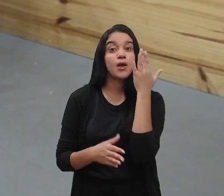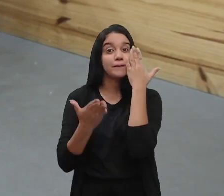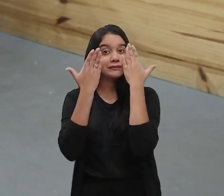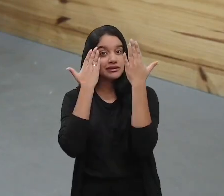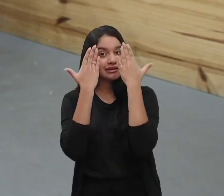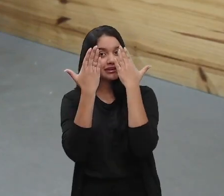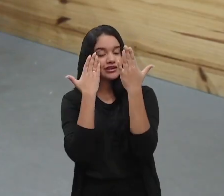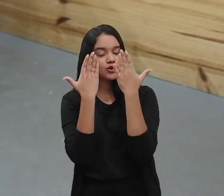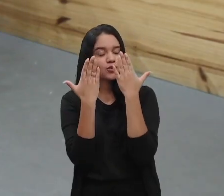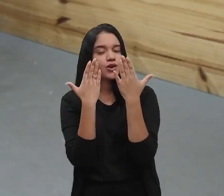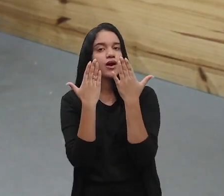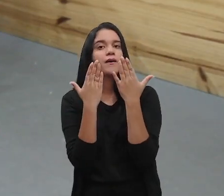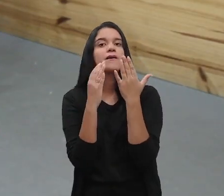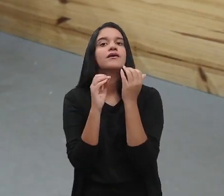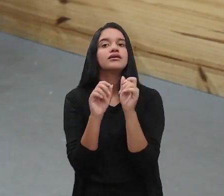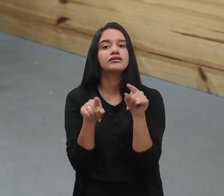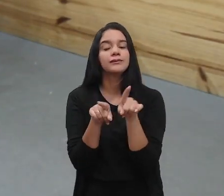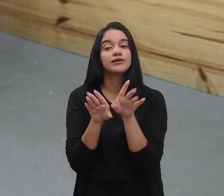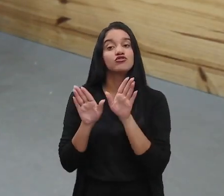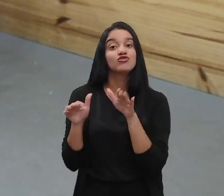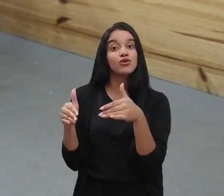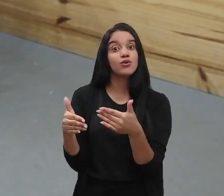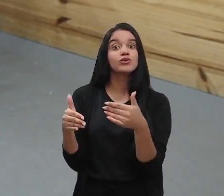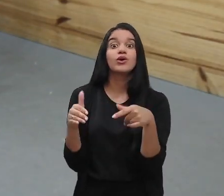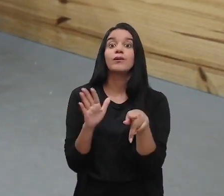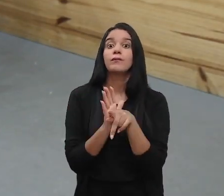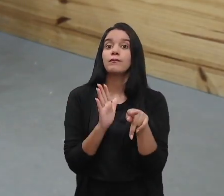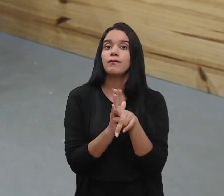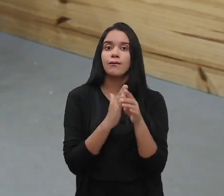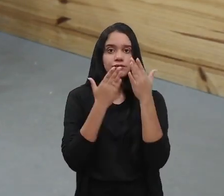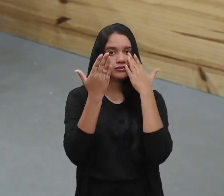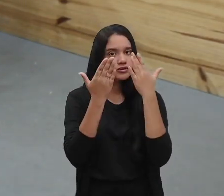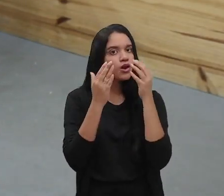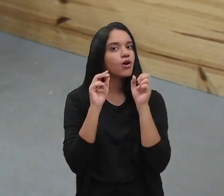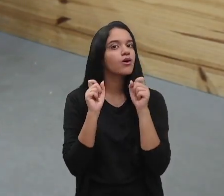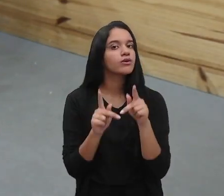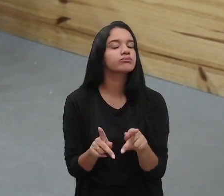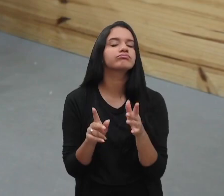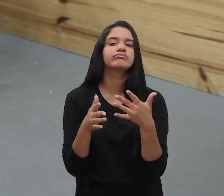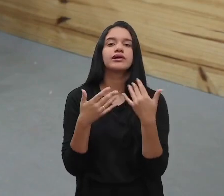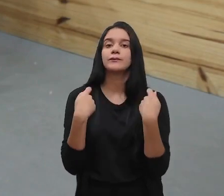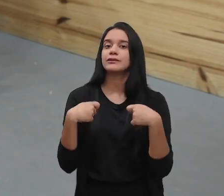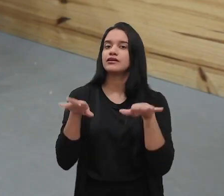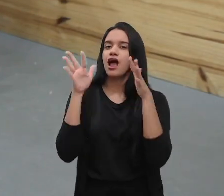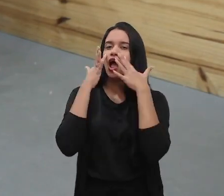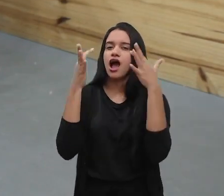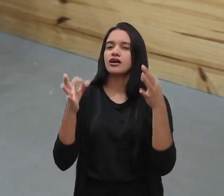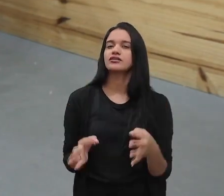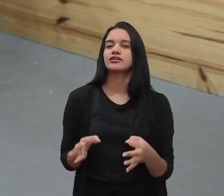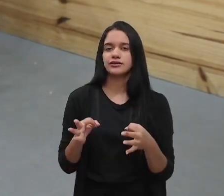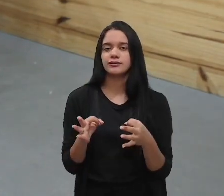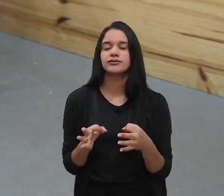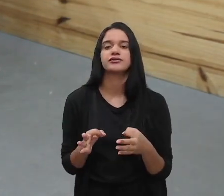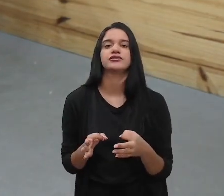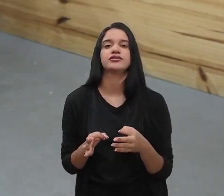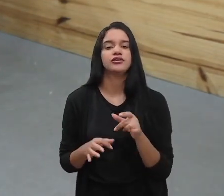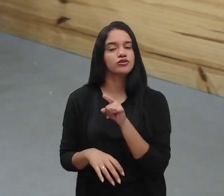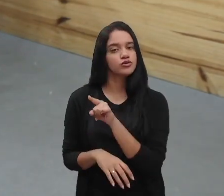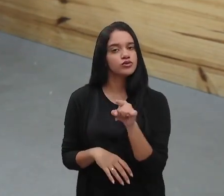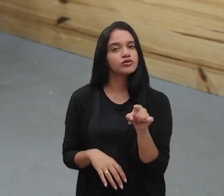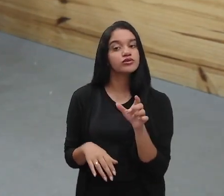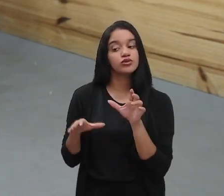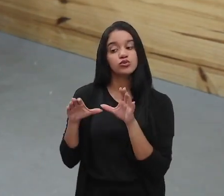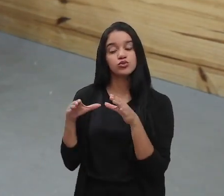psicológicos só podem, é de exclusividade do psicólogo, viu, gente? Isso. É preciso ficar atento, você que fará parte, né, de